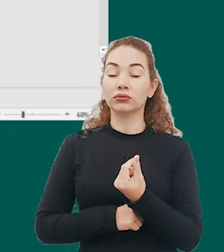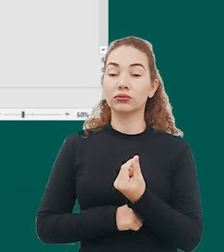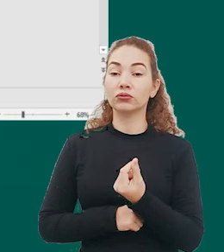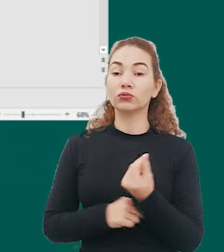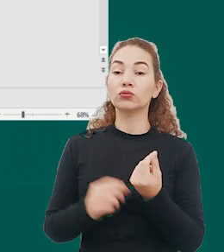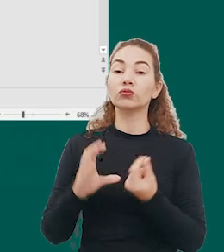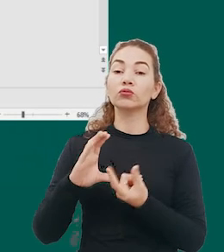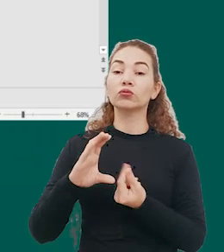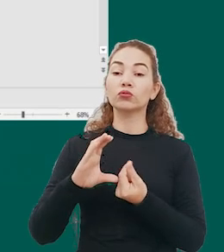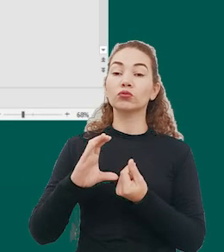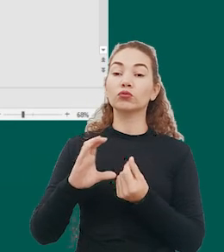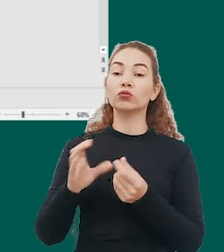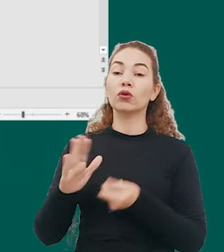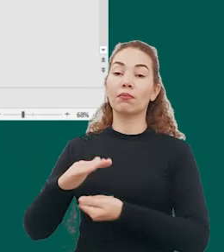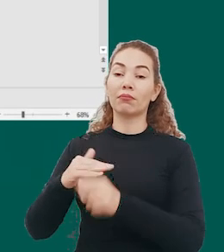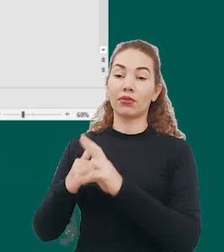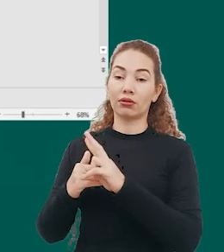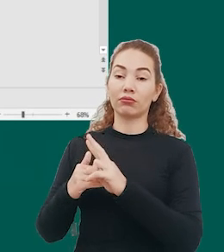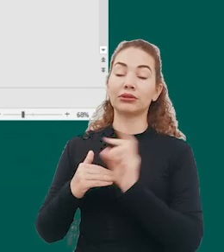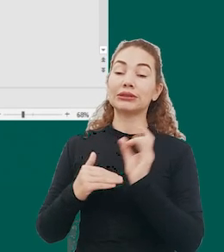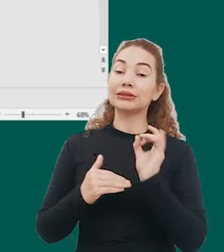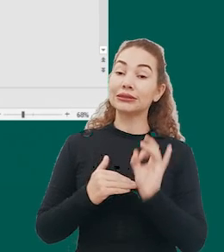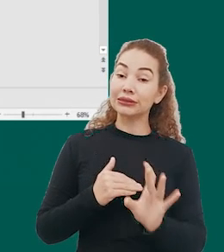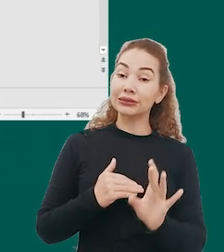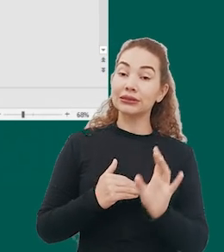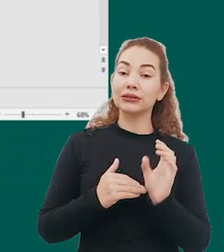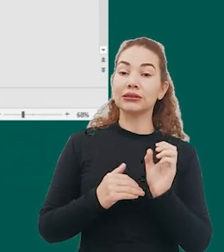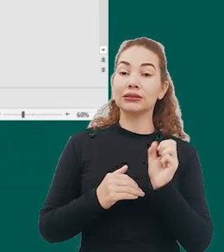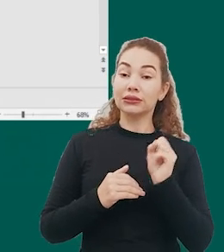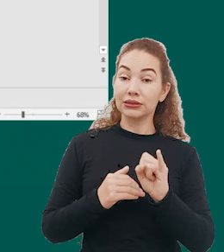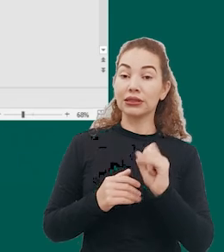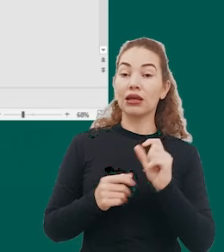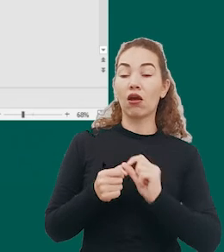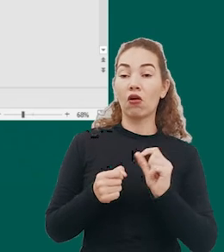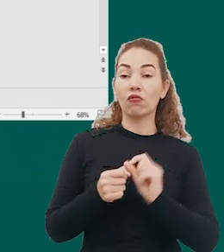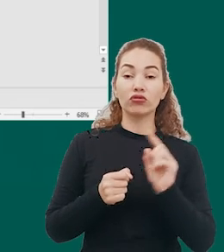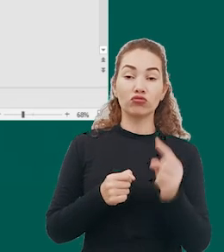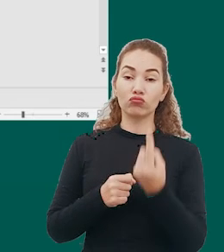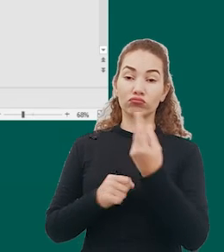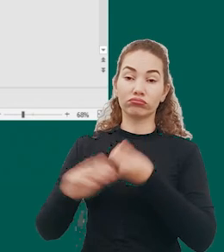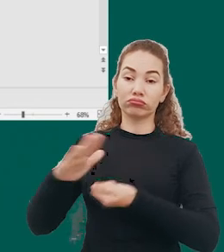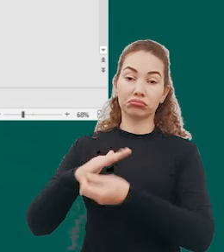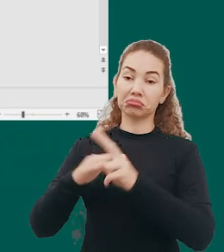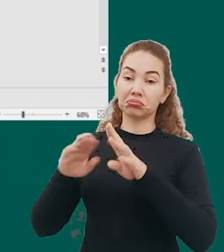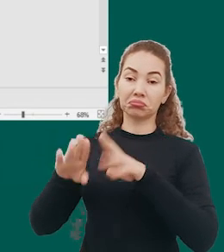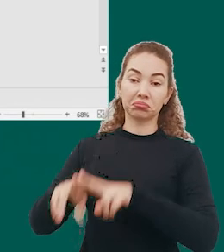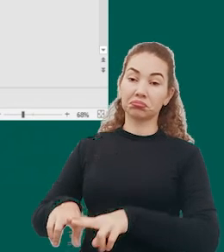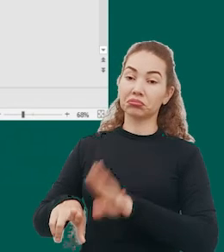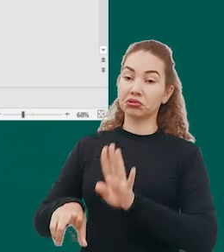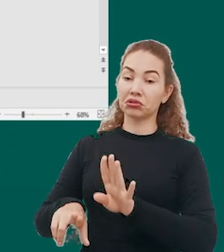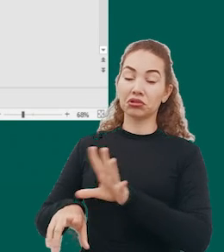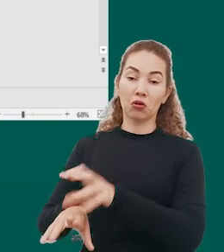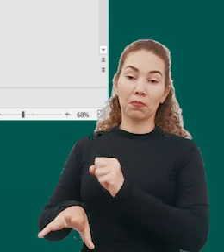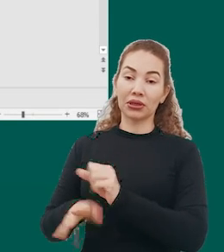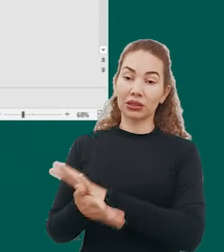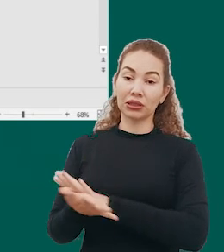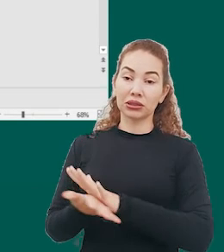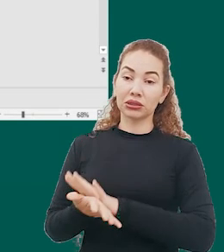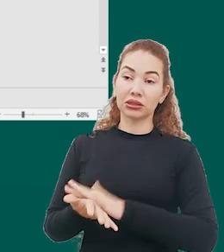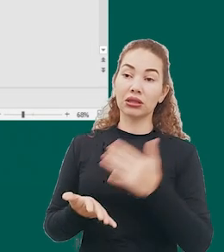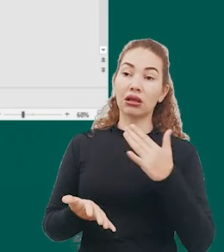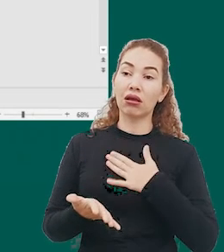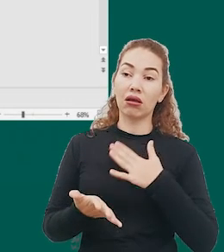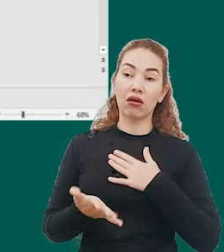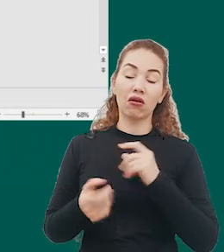capital aplicado, certo? Se eu fiz uma única aplicação e deixei aquele valor lá, não tenho nenhum resgate, eu vou